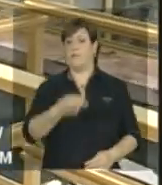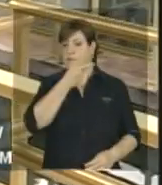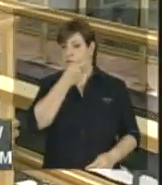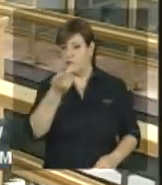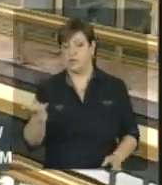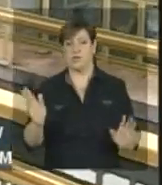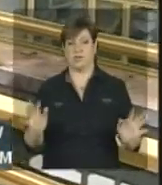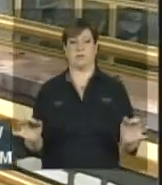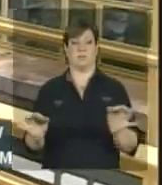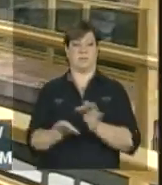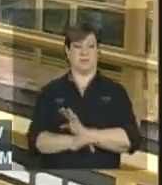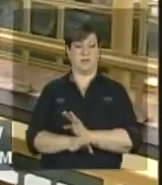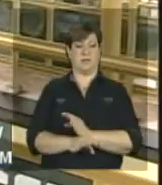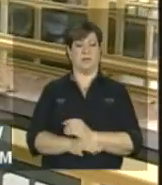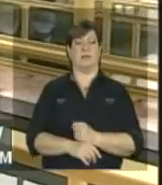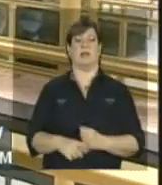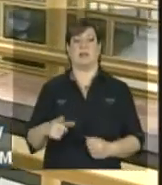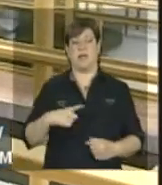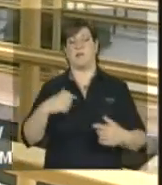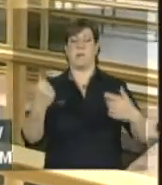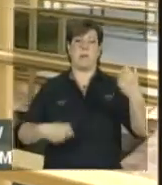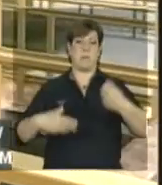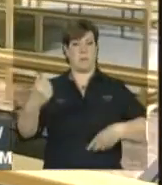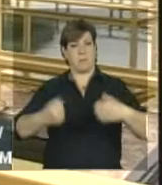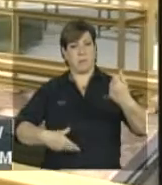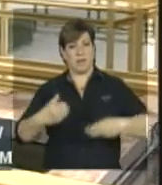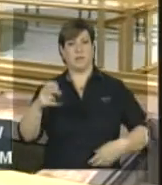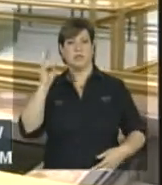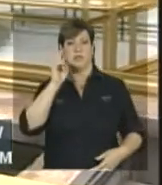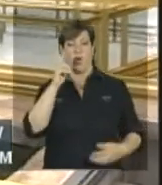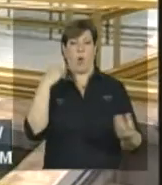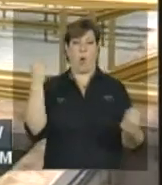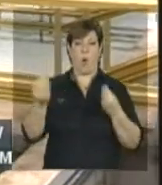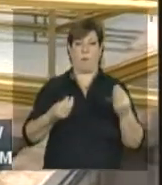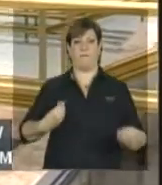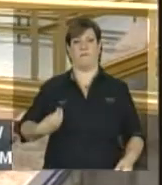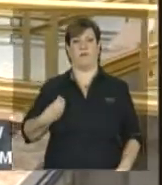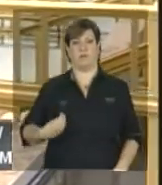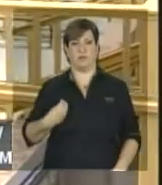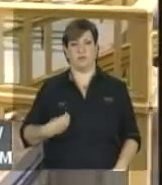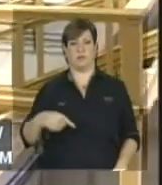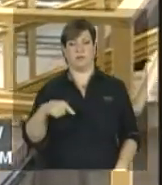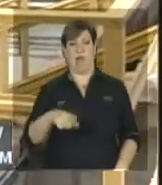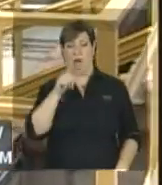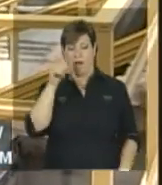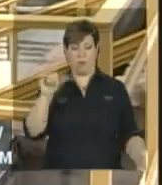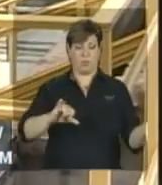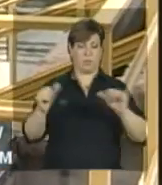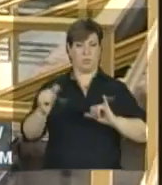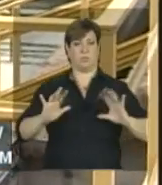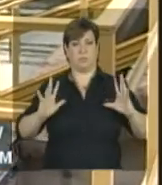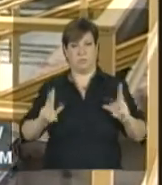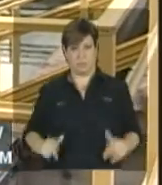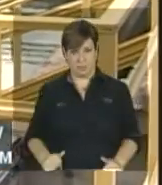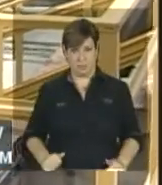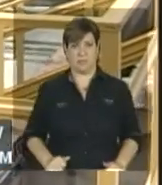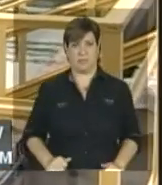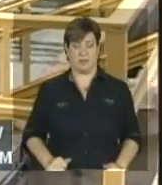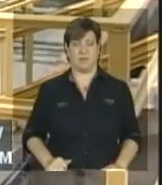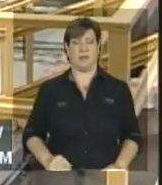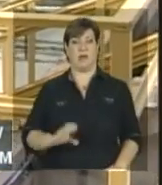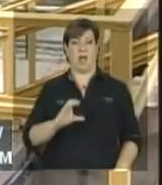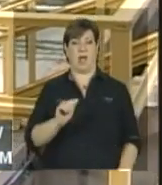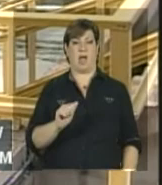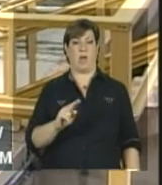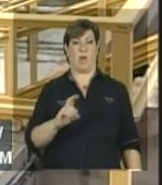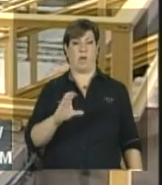visitou a parte externa, ouviu algumas explicações dos responsáveis pela estação de tratamento de águas, essa aí de